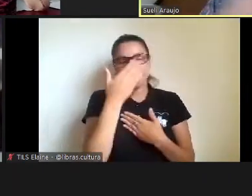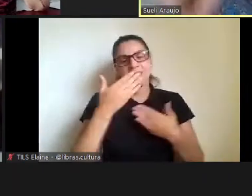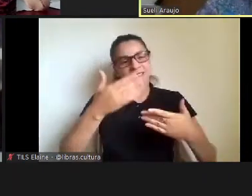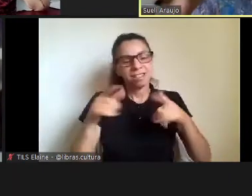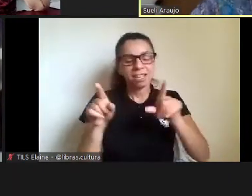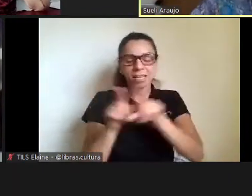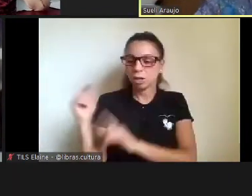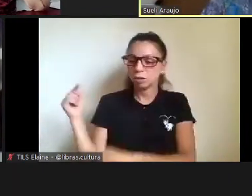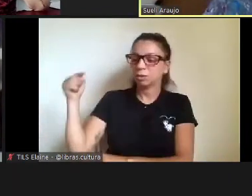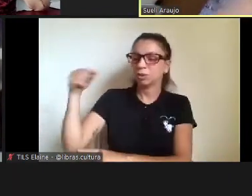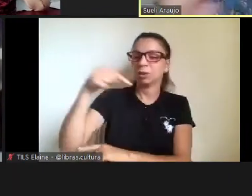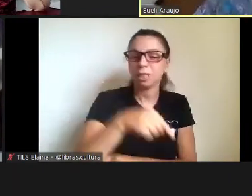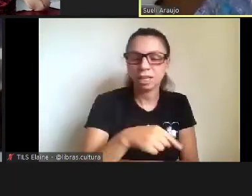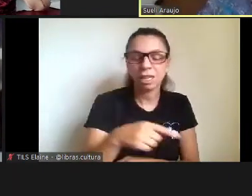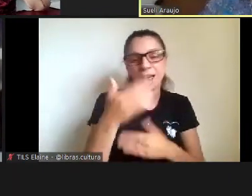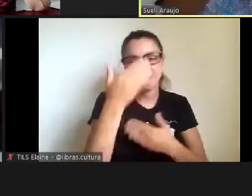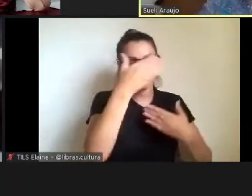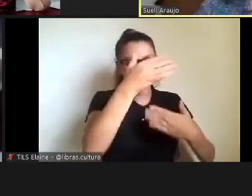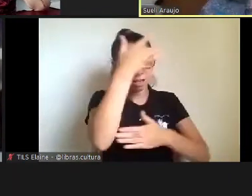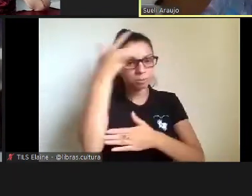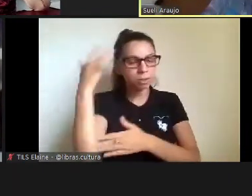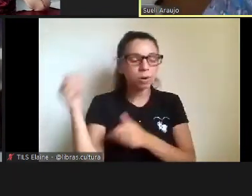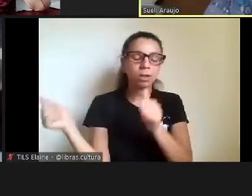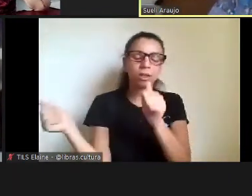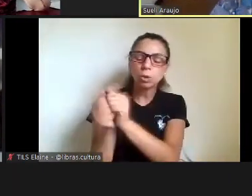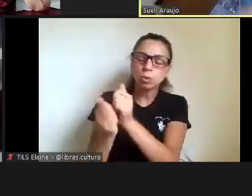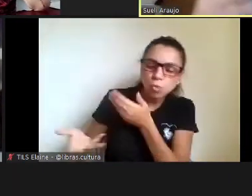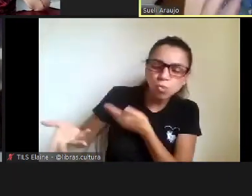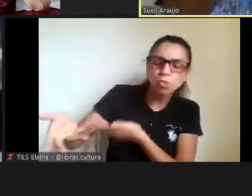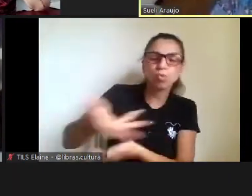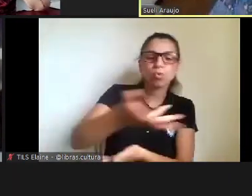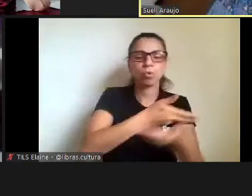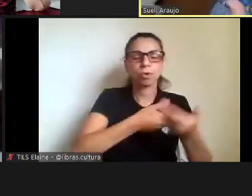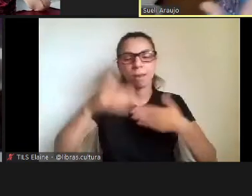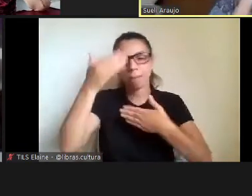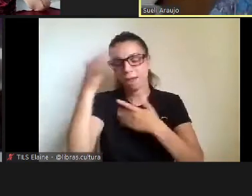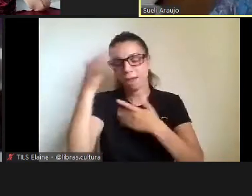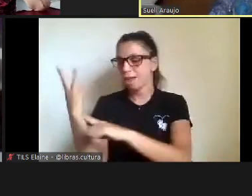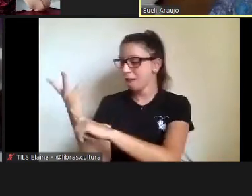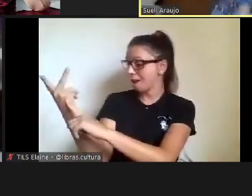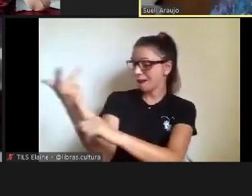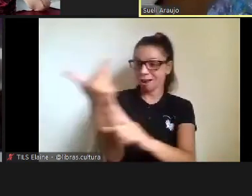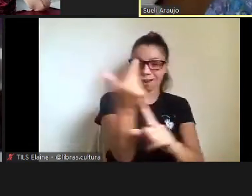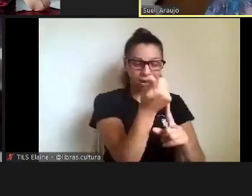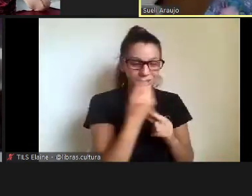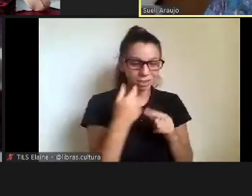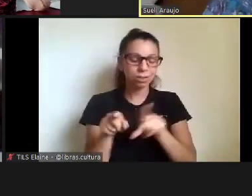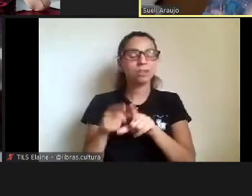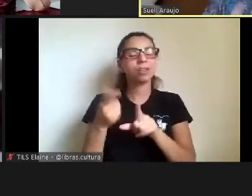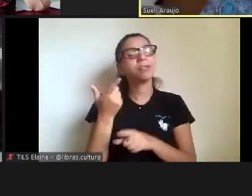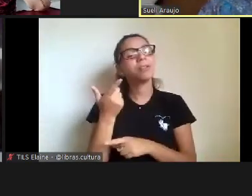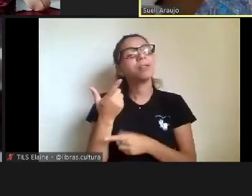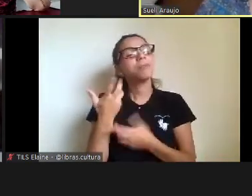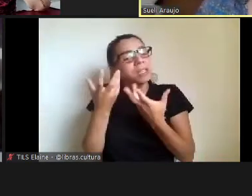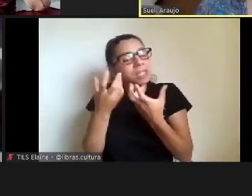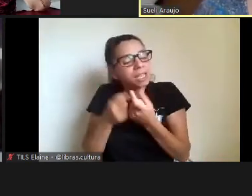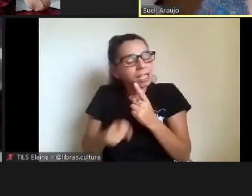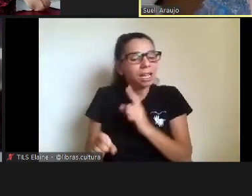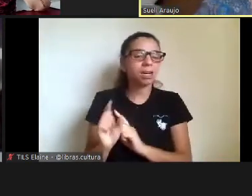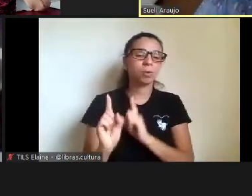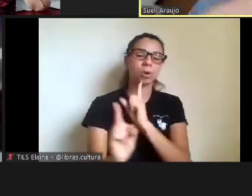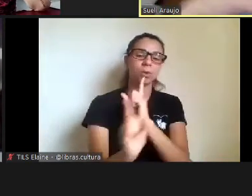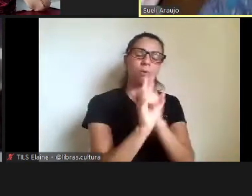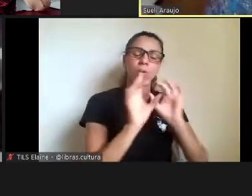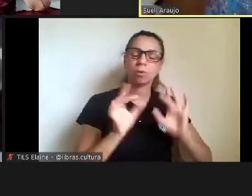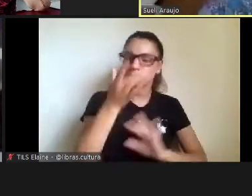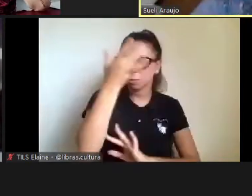estar aqui, agradecer as pessoas que estão envolvidas, agradecer a arte que me permitiu o encontro com pessoas tão especiais e dizer que eu